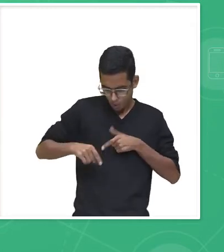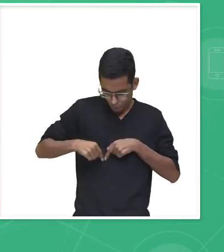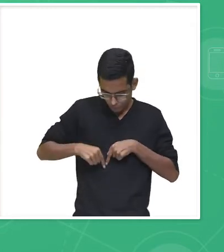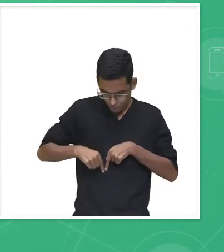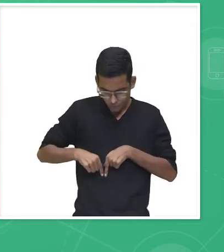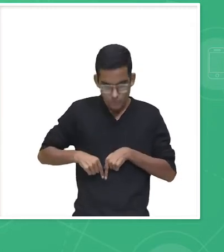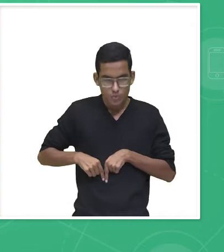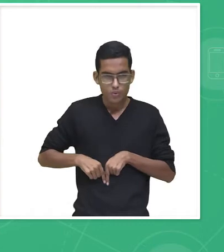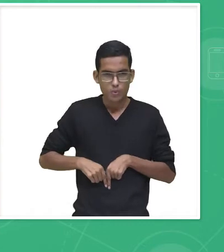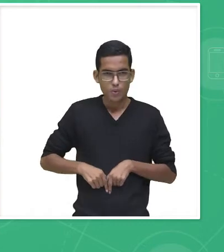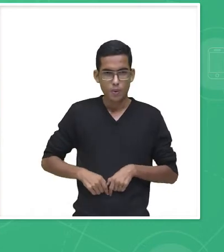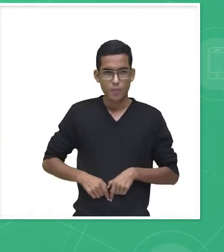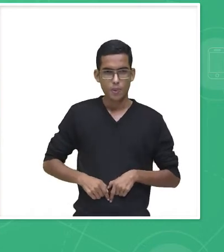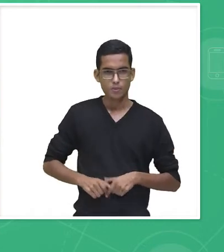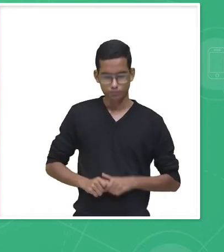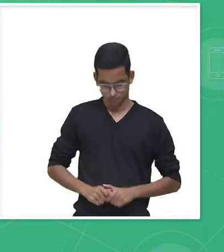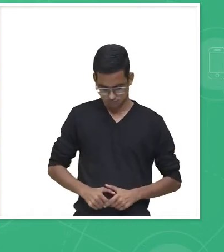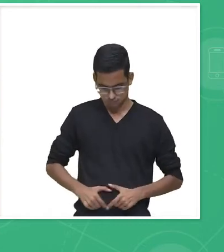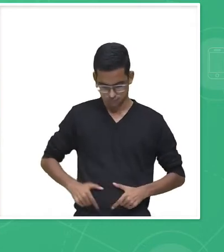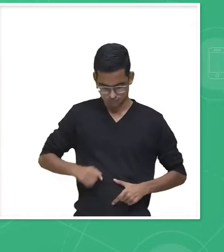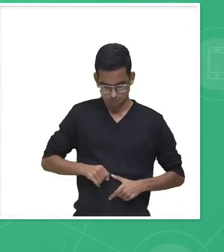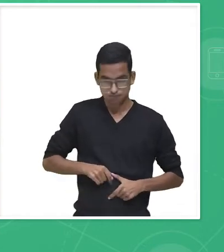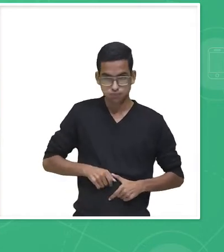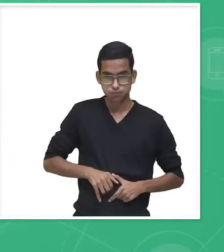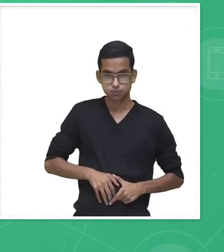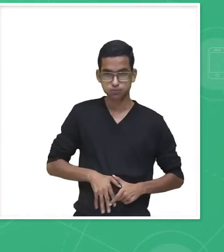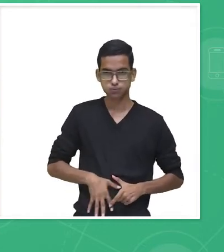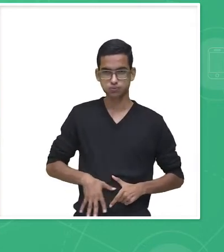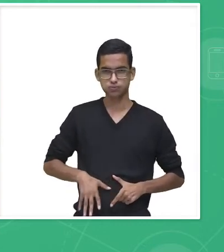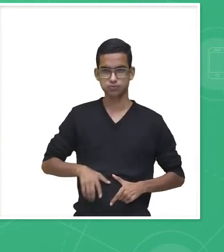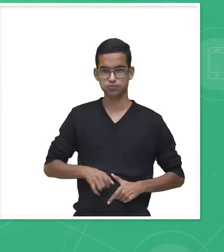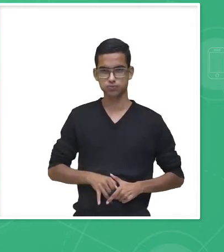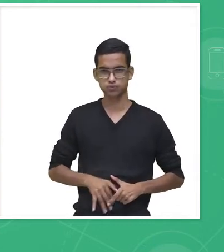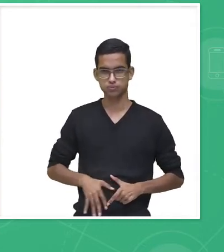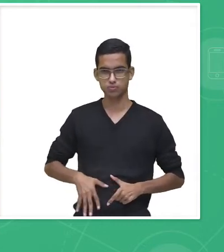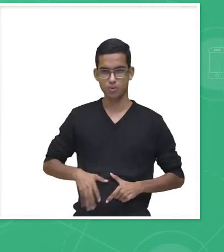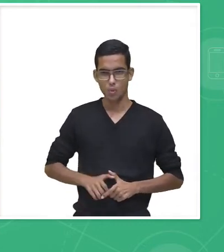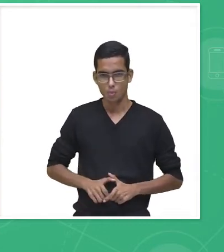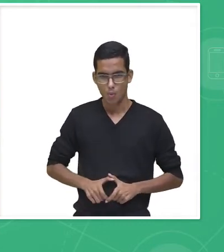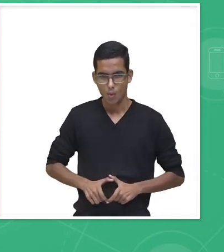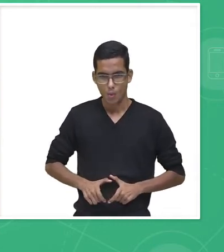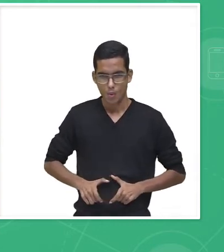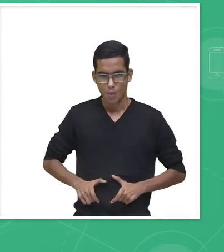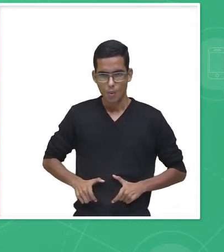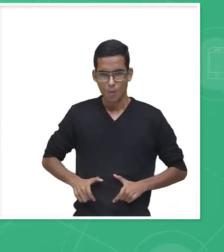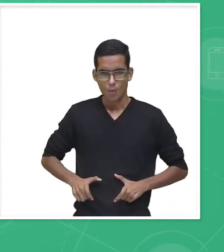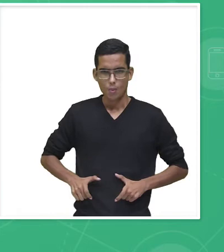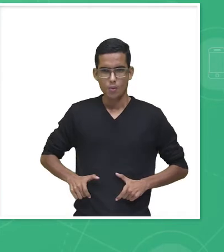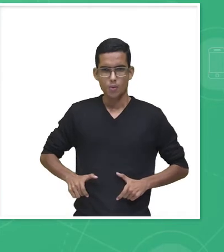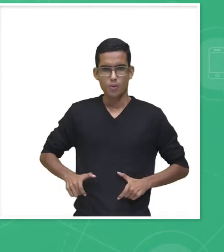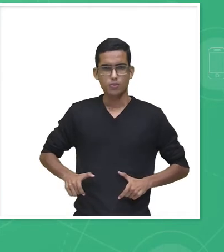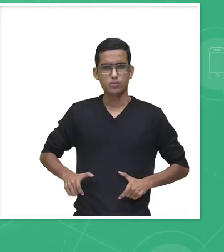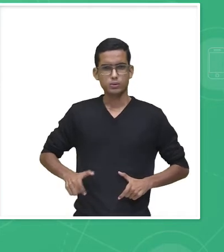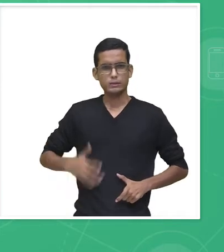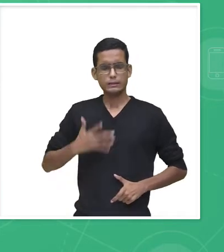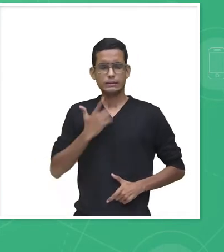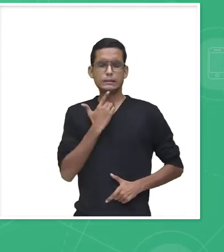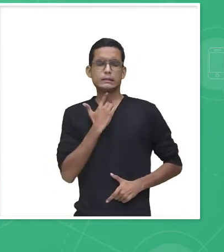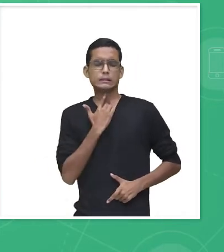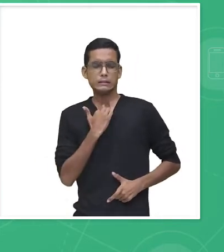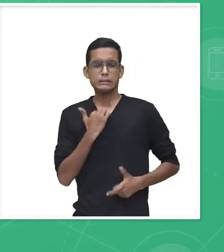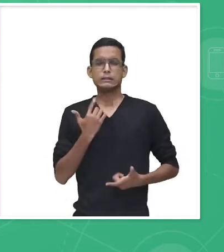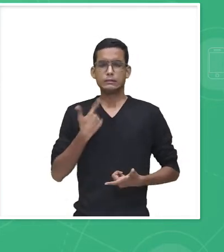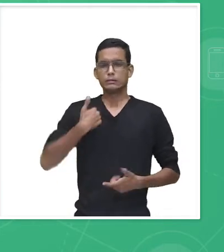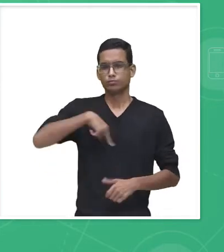ali do rim para a bexiga EA bexiga vai enxendo né é que vai dar aquela vontade de ir ao banheiro